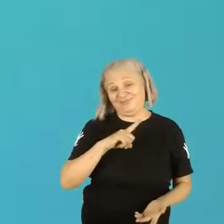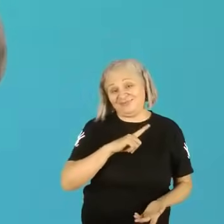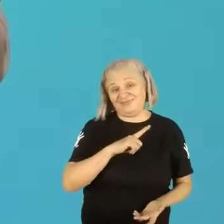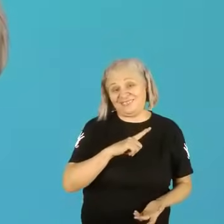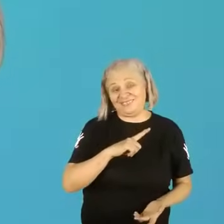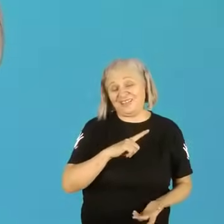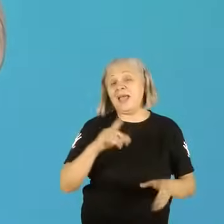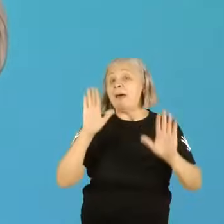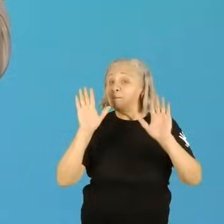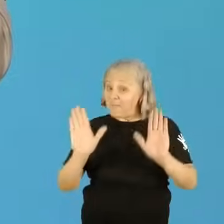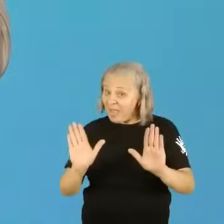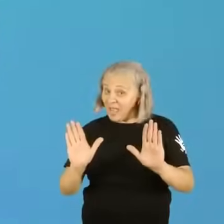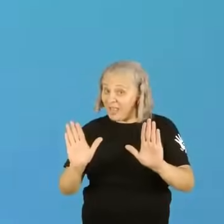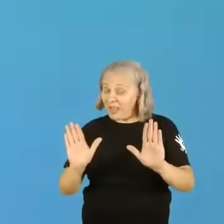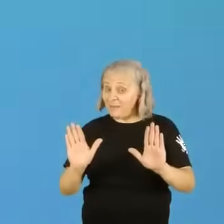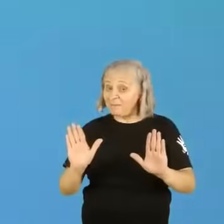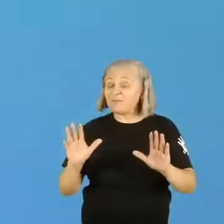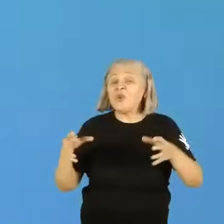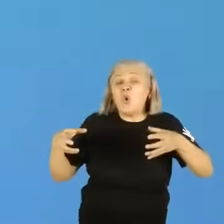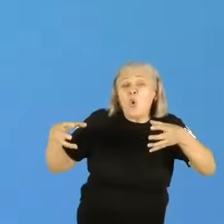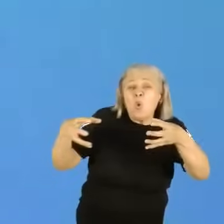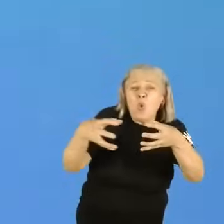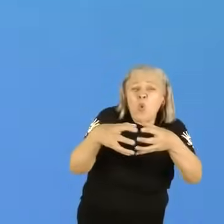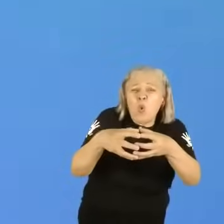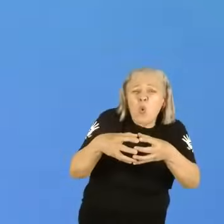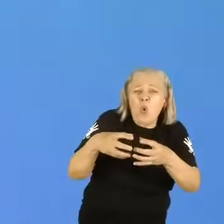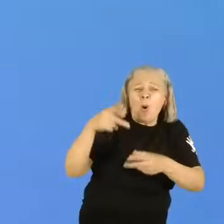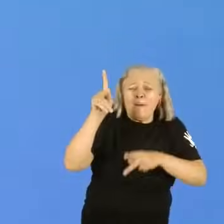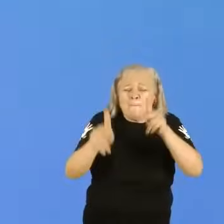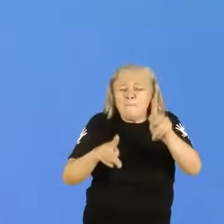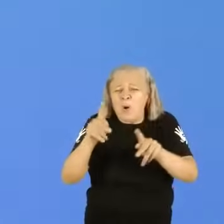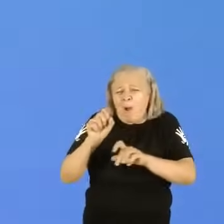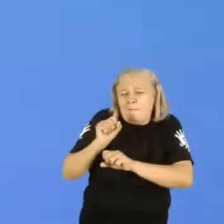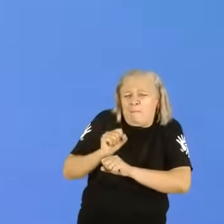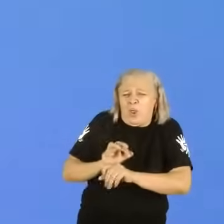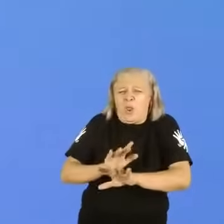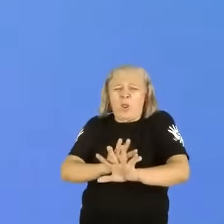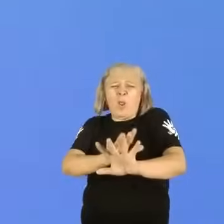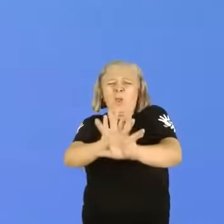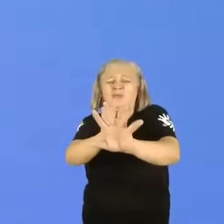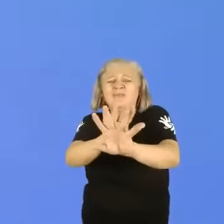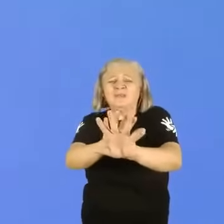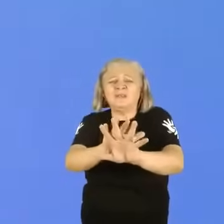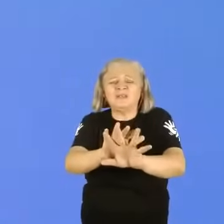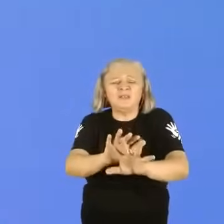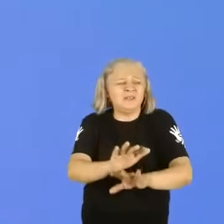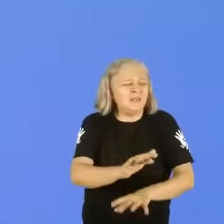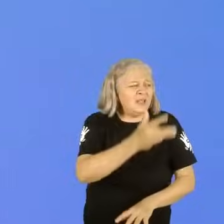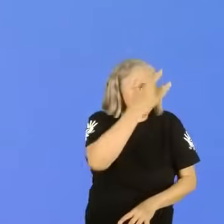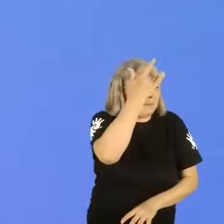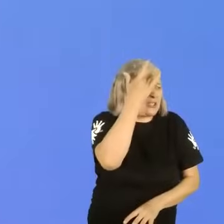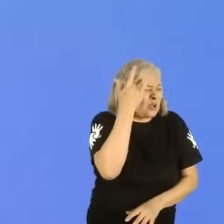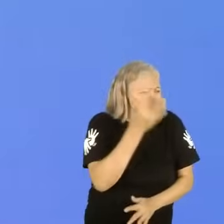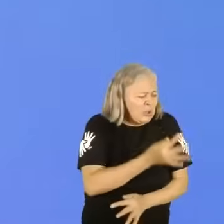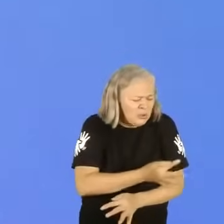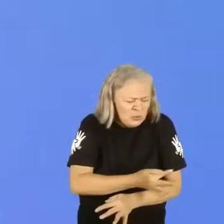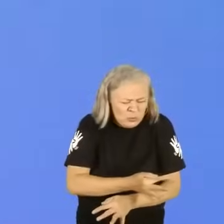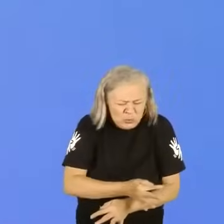temos dificuldade de perceber as dores. Até porque há algumas dores que não são visíveis. Não